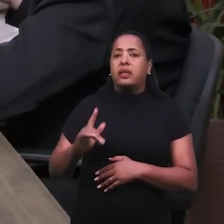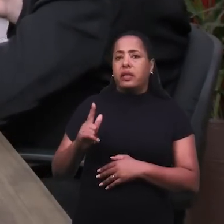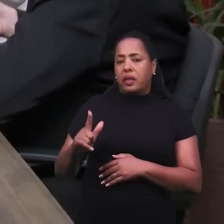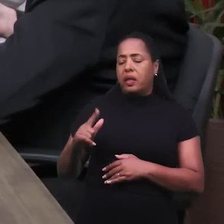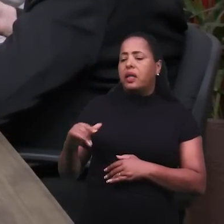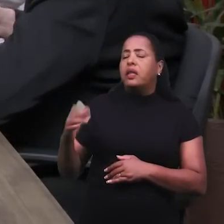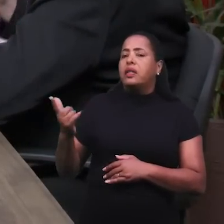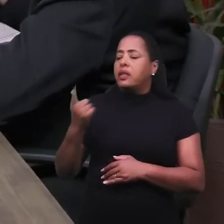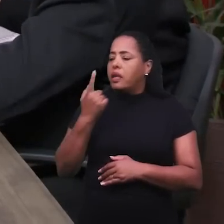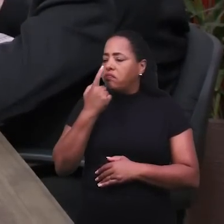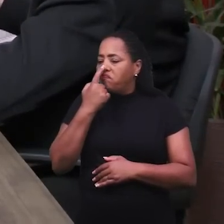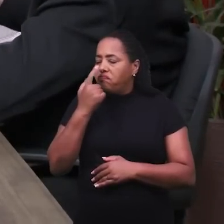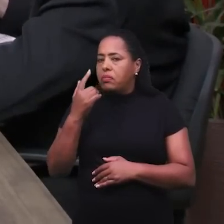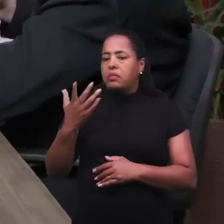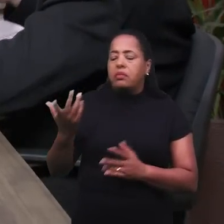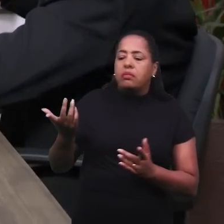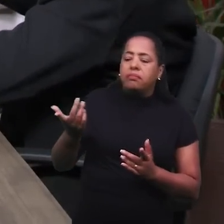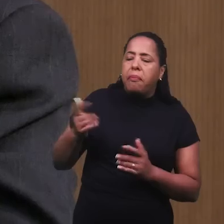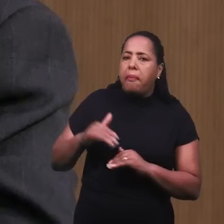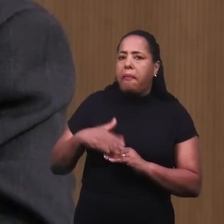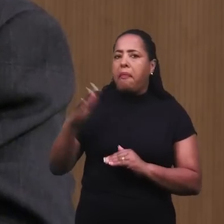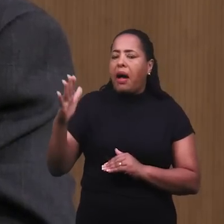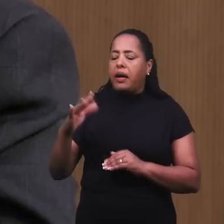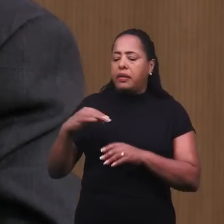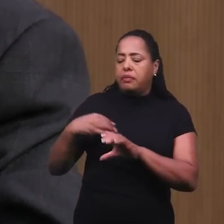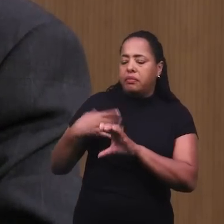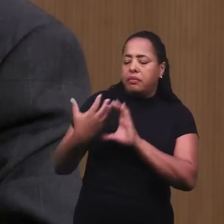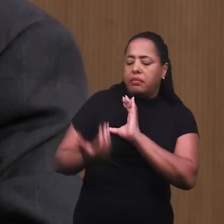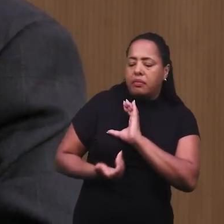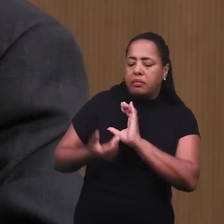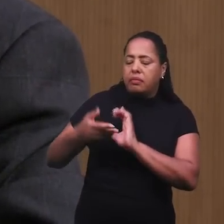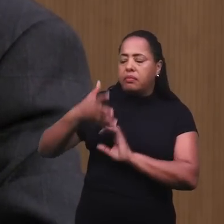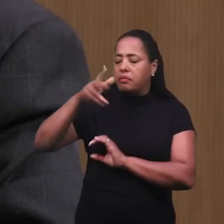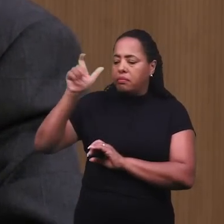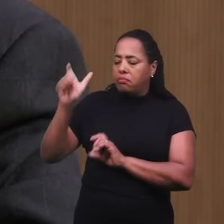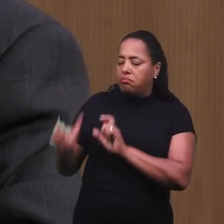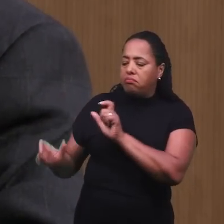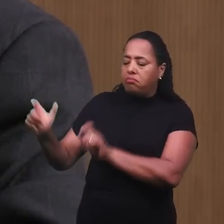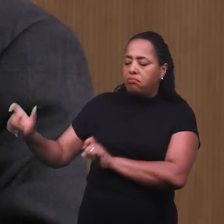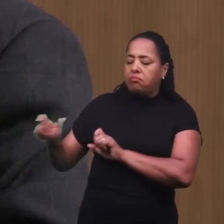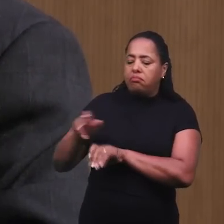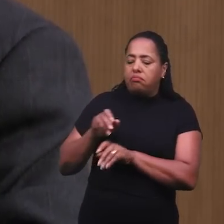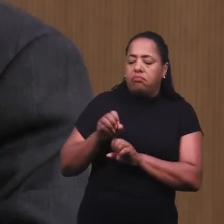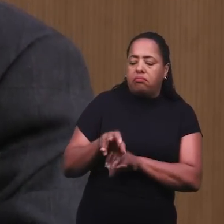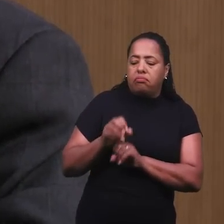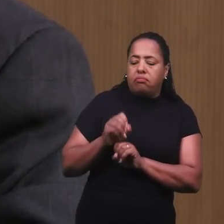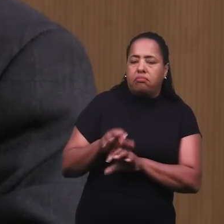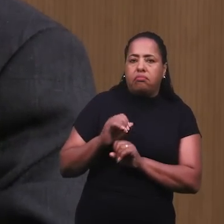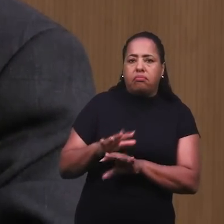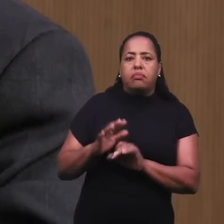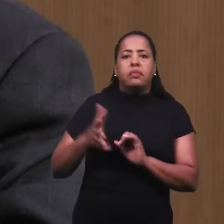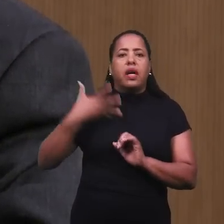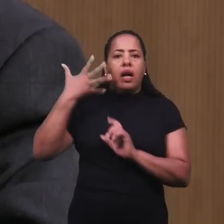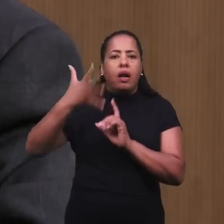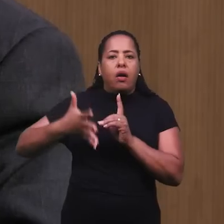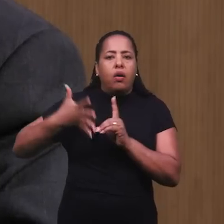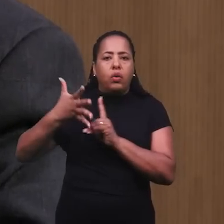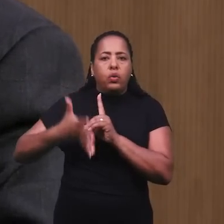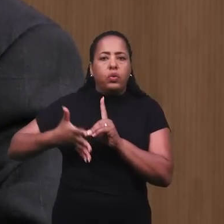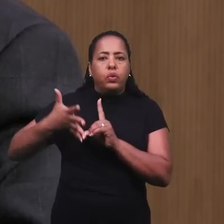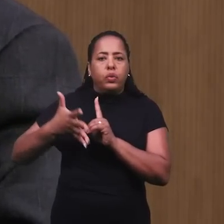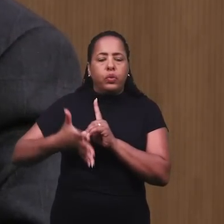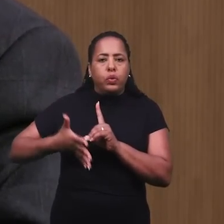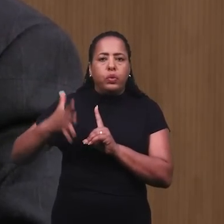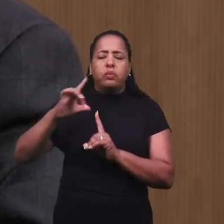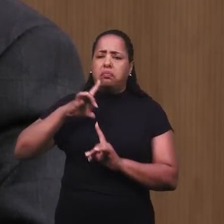suas afinidades, seja pela característica daquele educador, pelo discurso que ele tem,